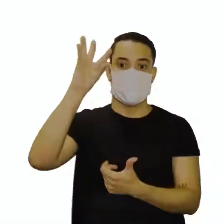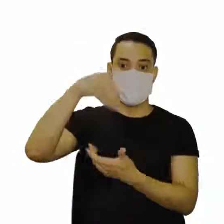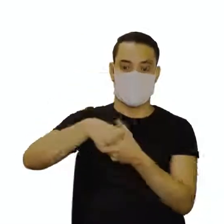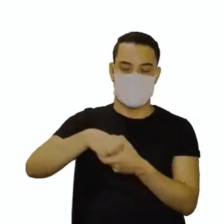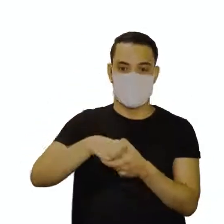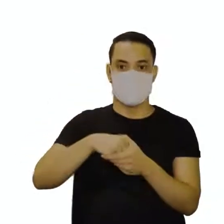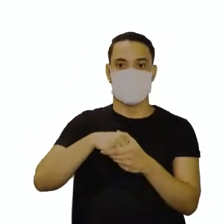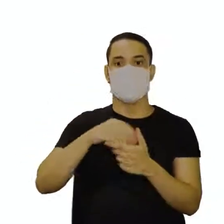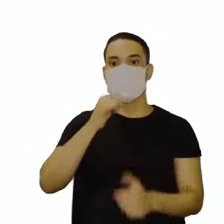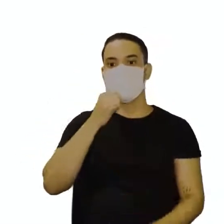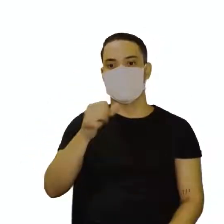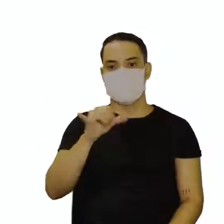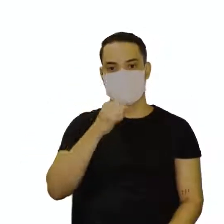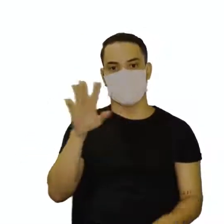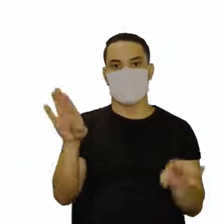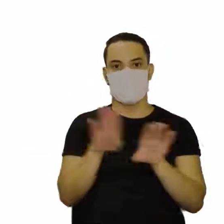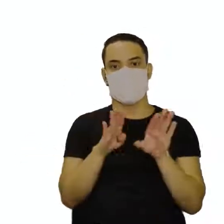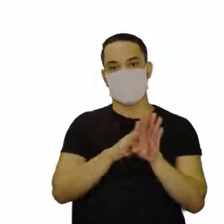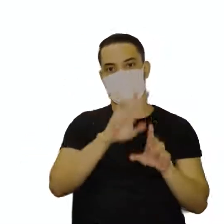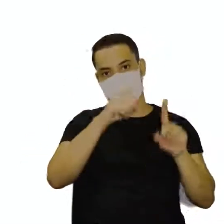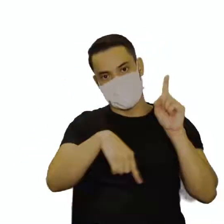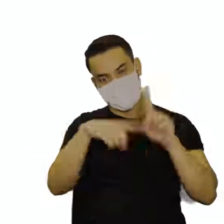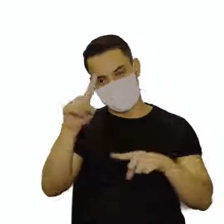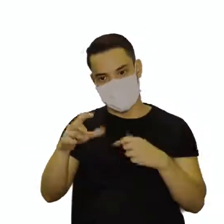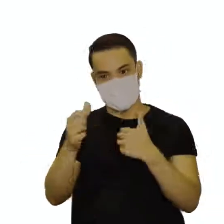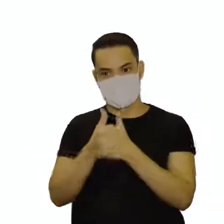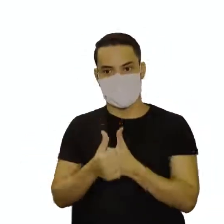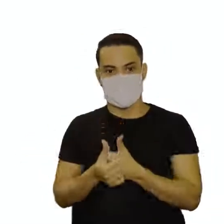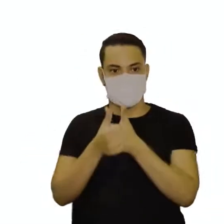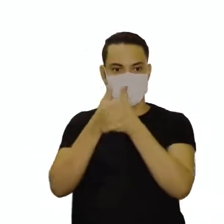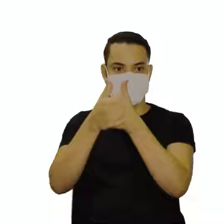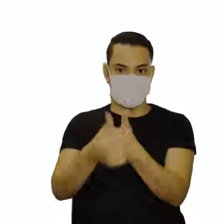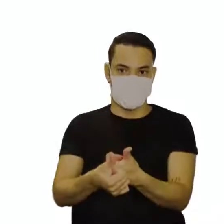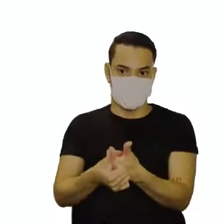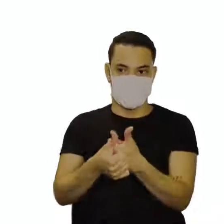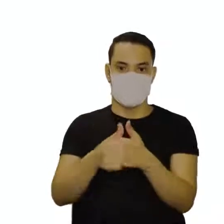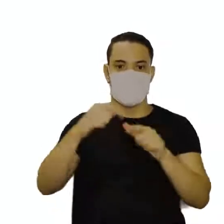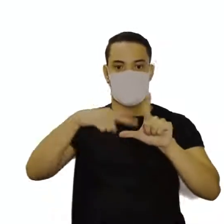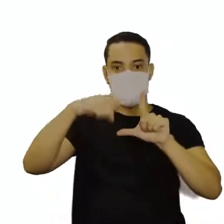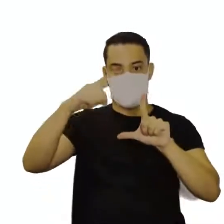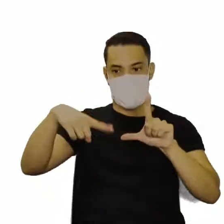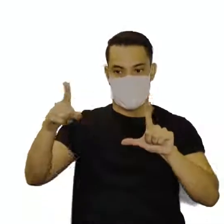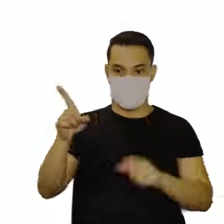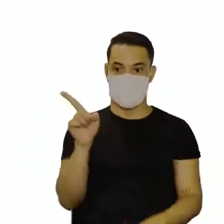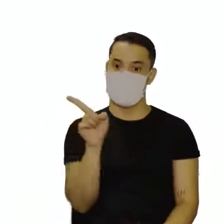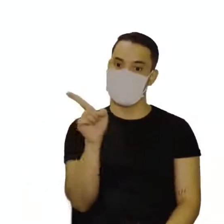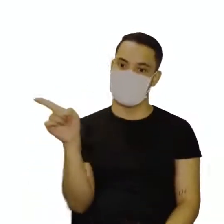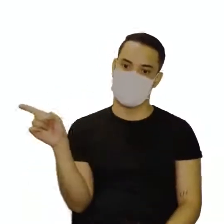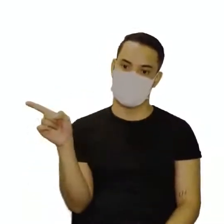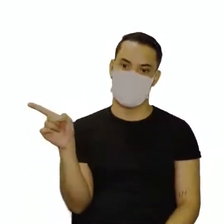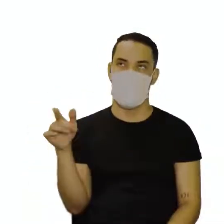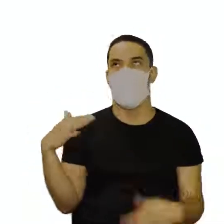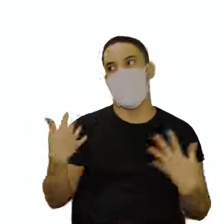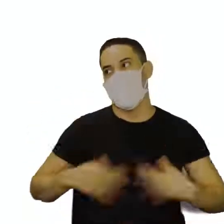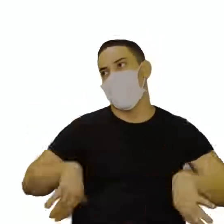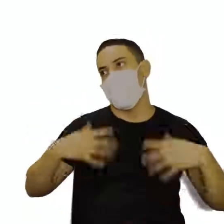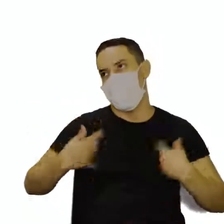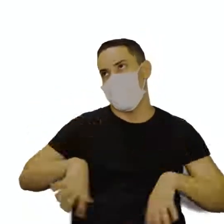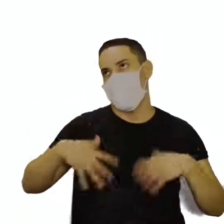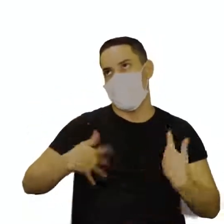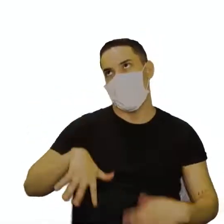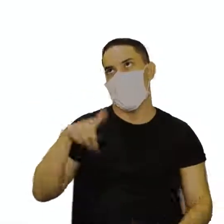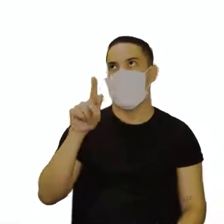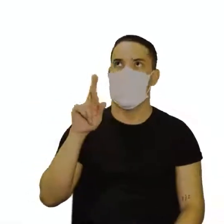que o percorre também varia, de acordo com o seguinte gráfico. Nossa, professor, gráfico, cor